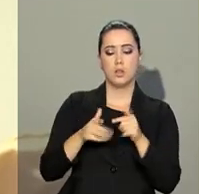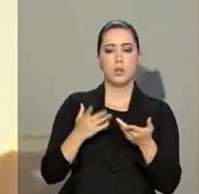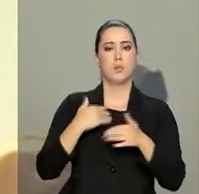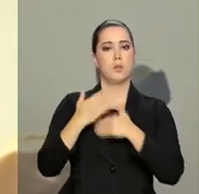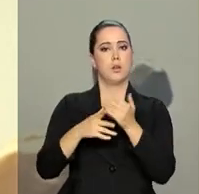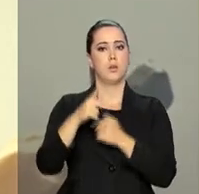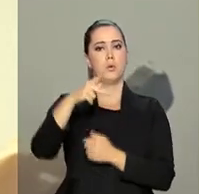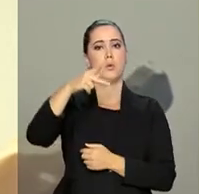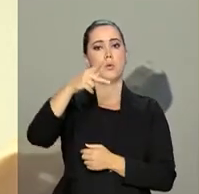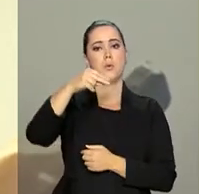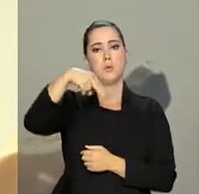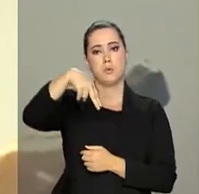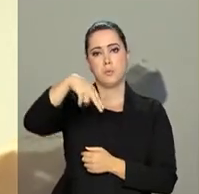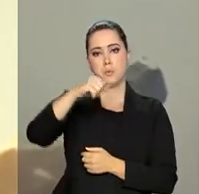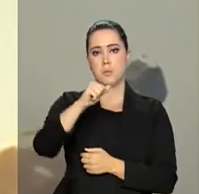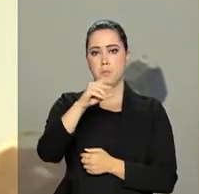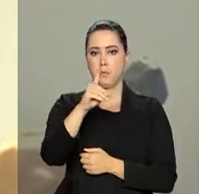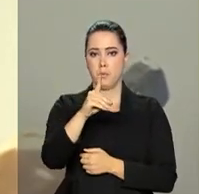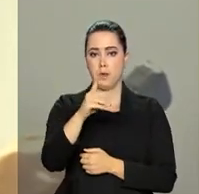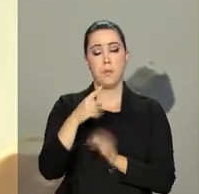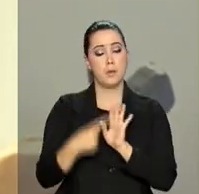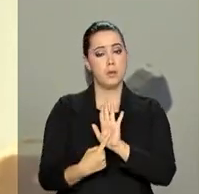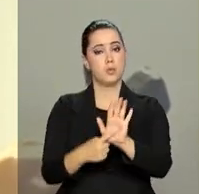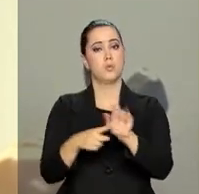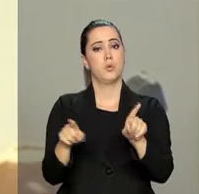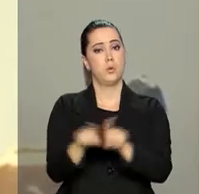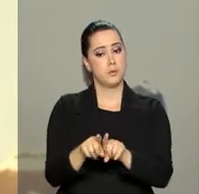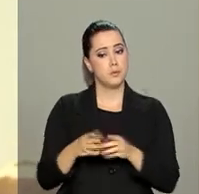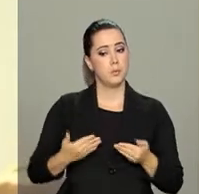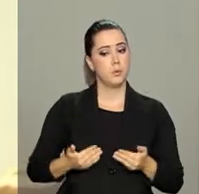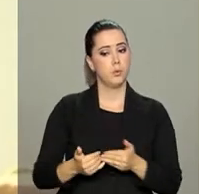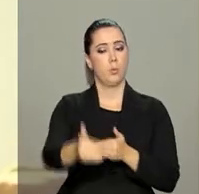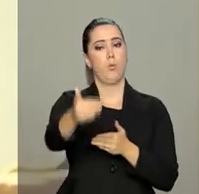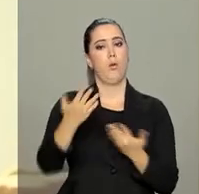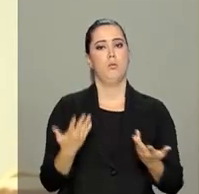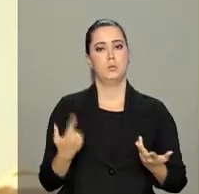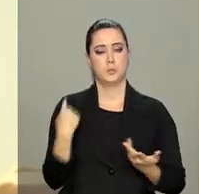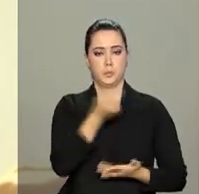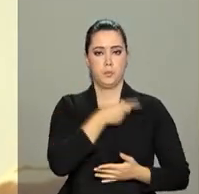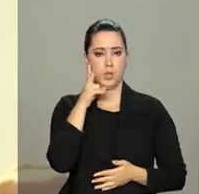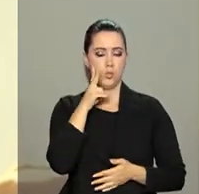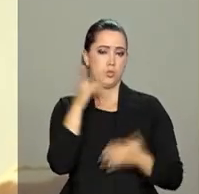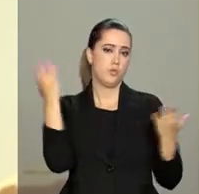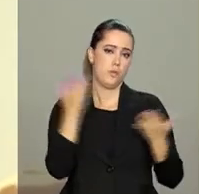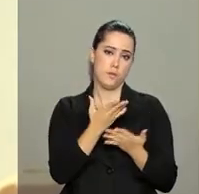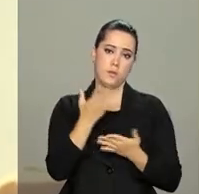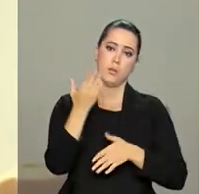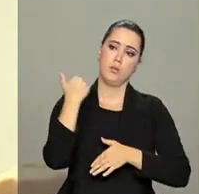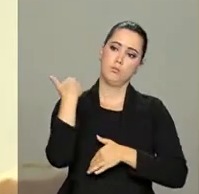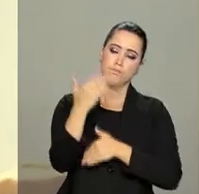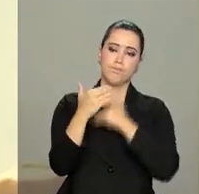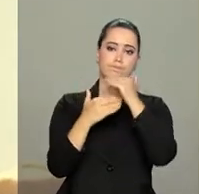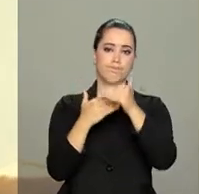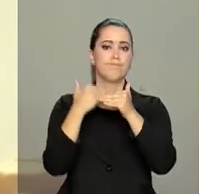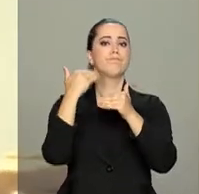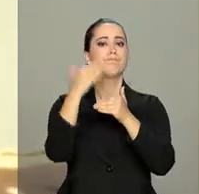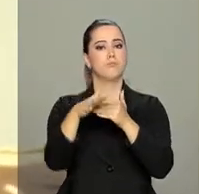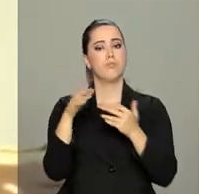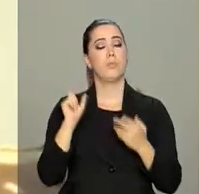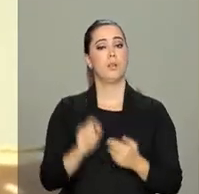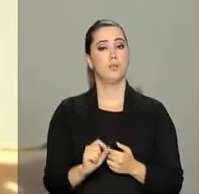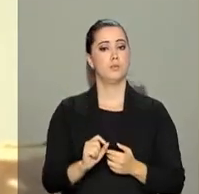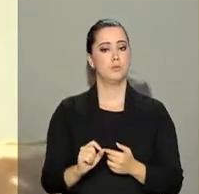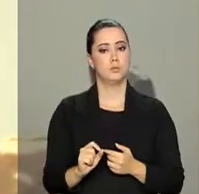de contínuo vai mostrar isso vai revelar esse processo até o momento o que se vê é um mercado que cresce cresce com